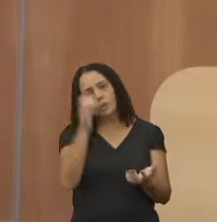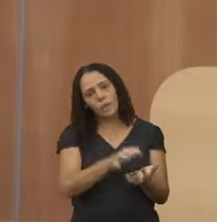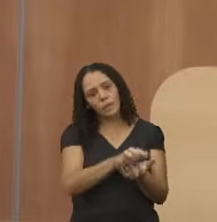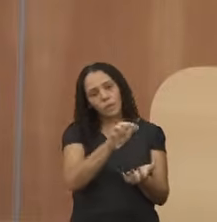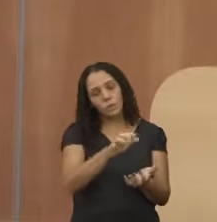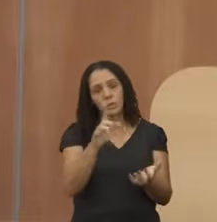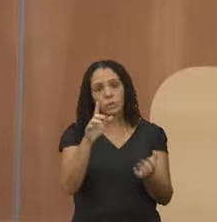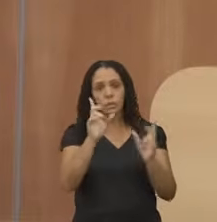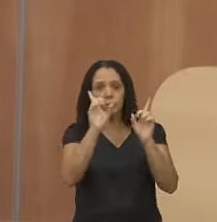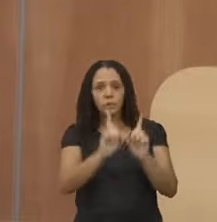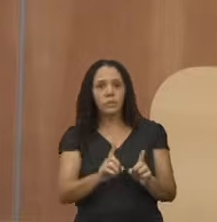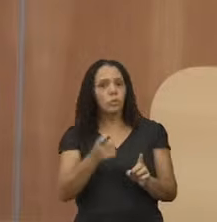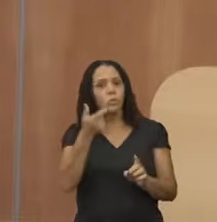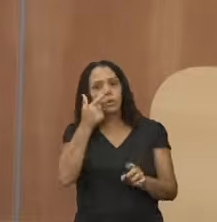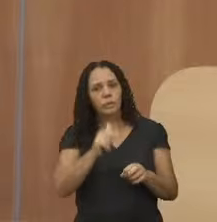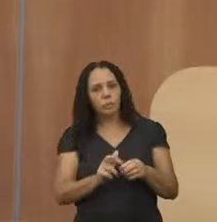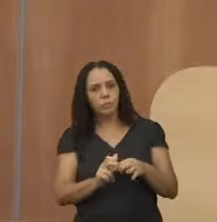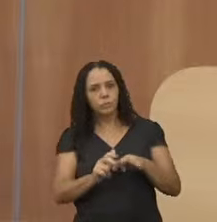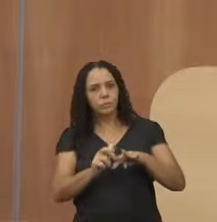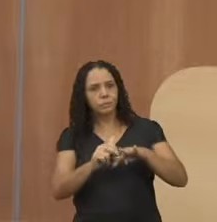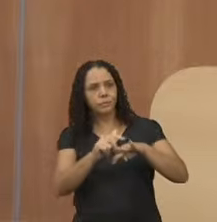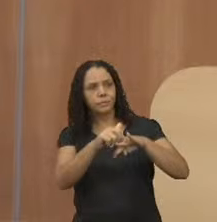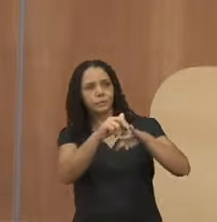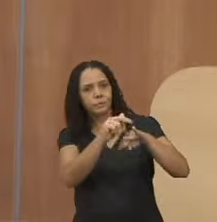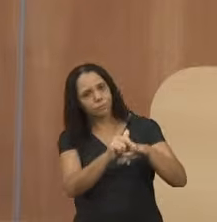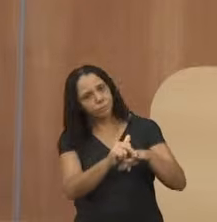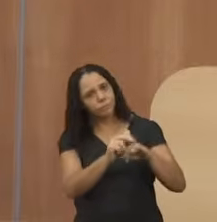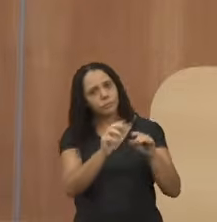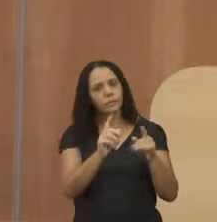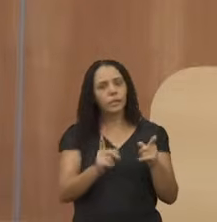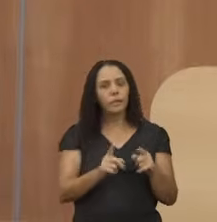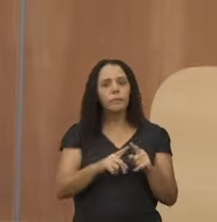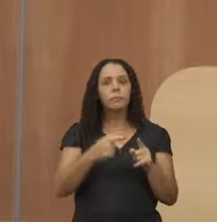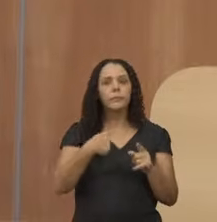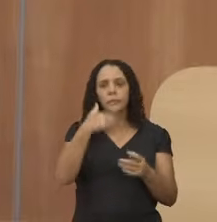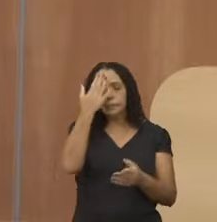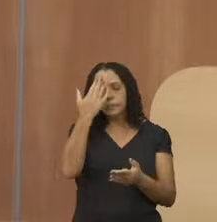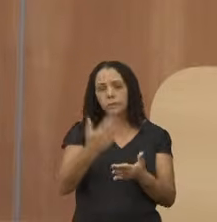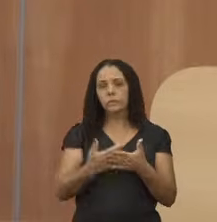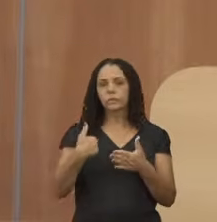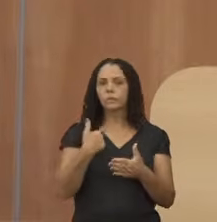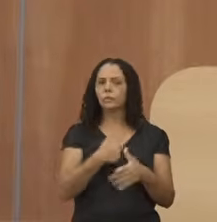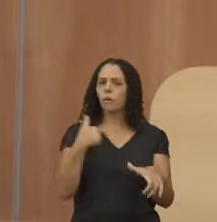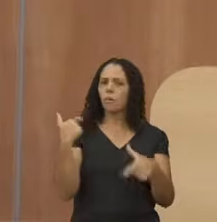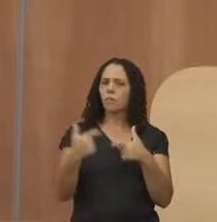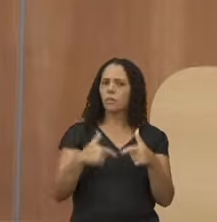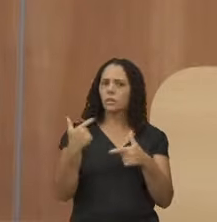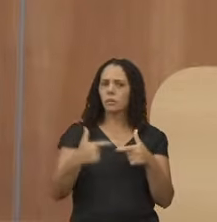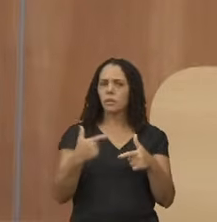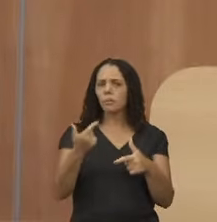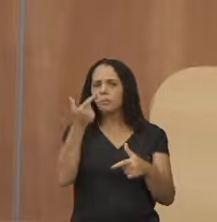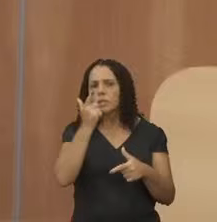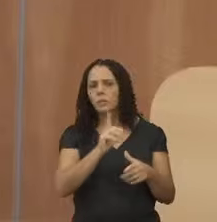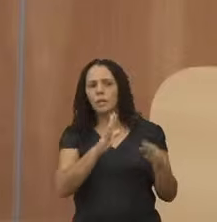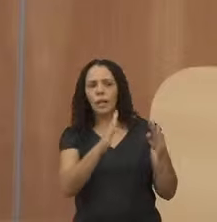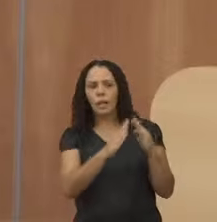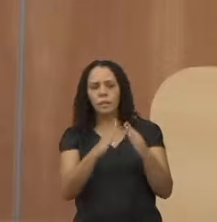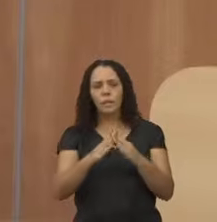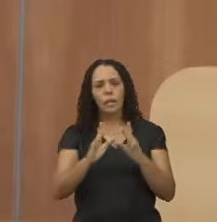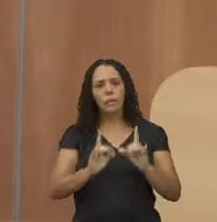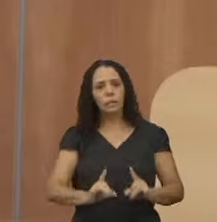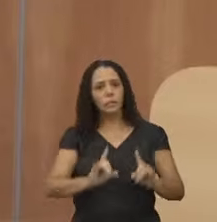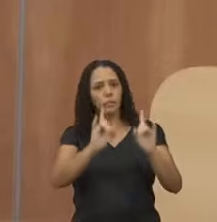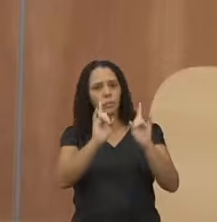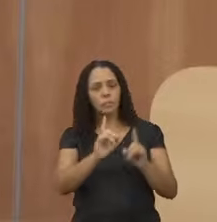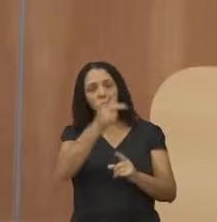cima fica mais difícil, mas eu tenho certeza que a gente vai trabalhar muito, Daniel, né, para que essas casas saiam, para que as pessoas que